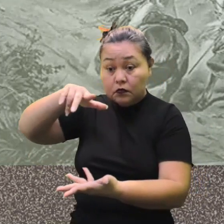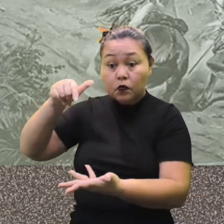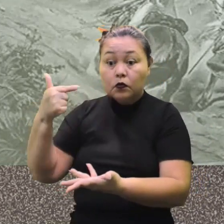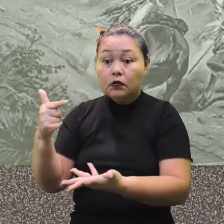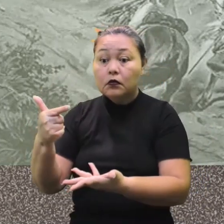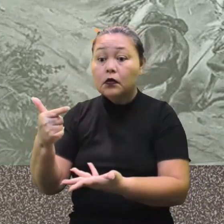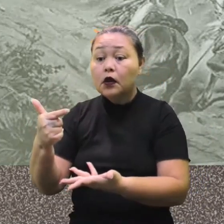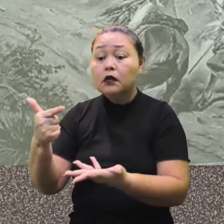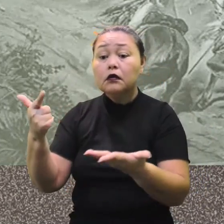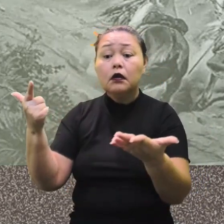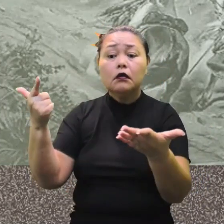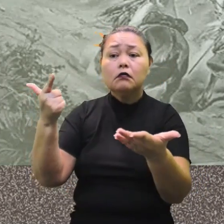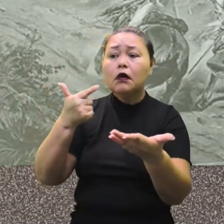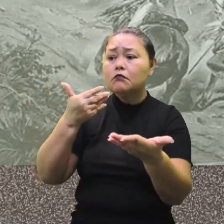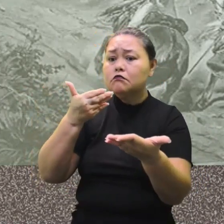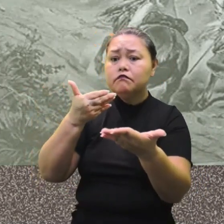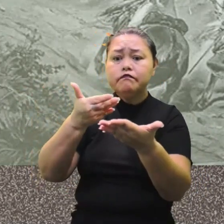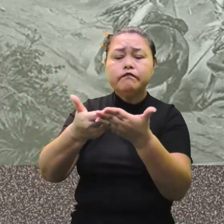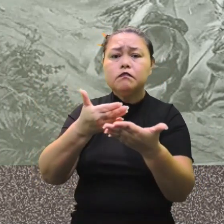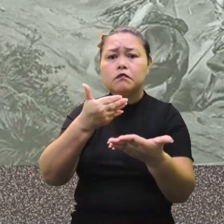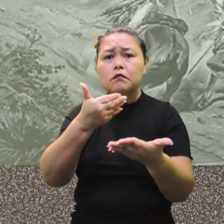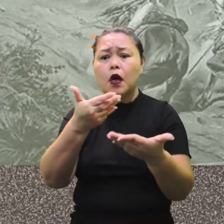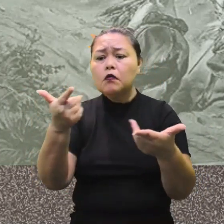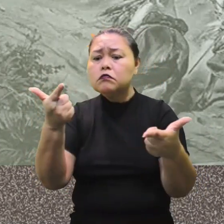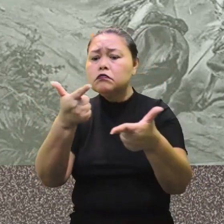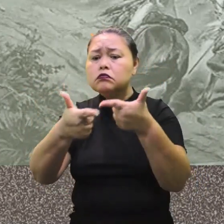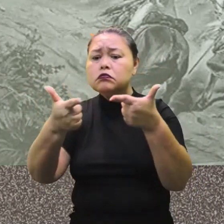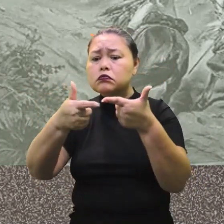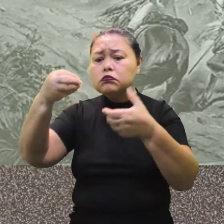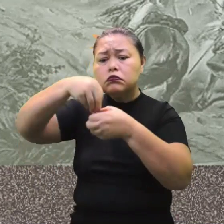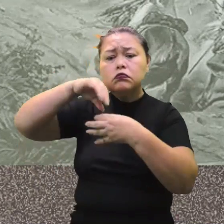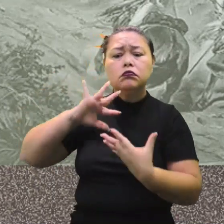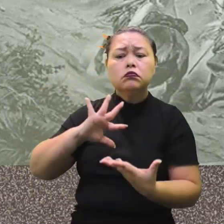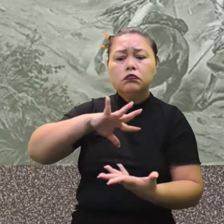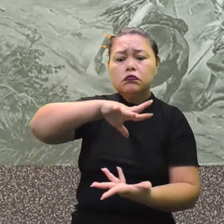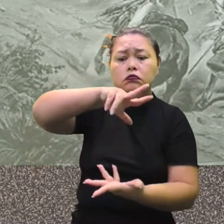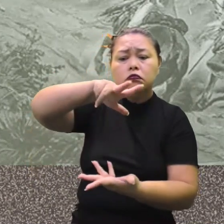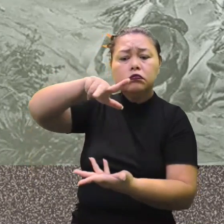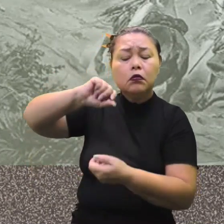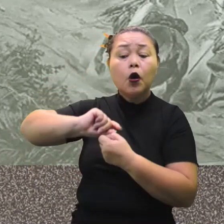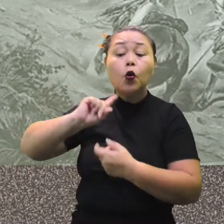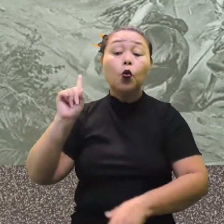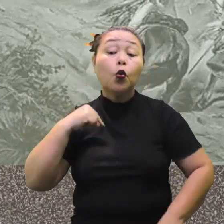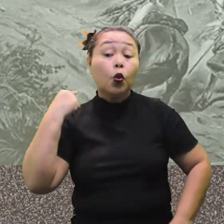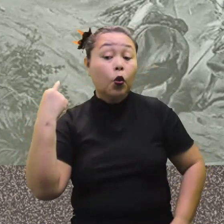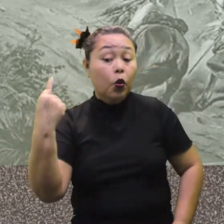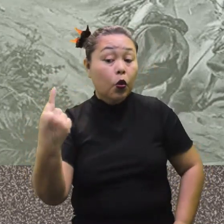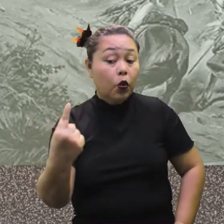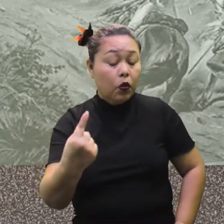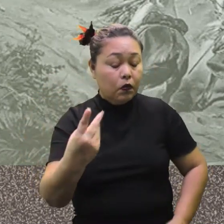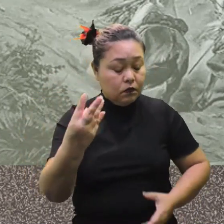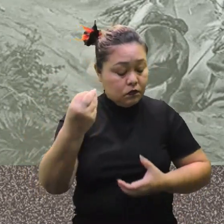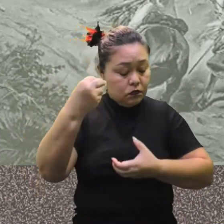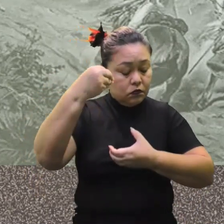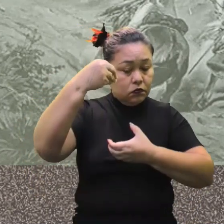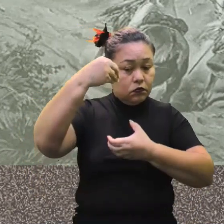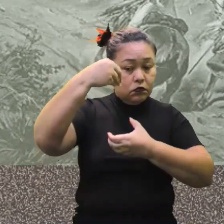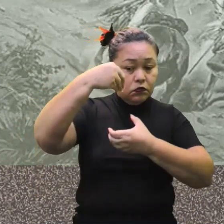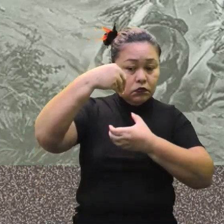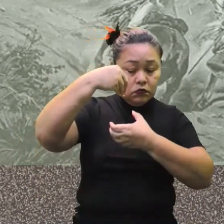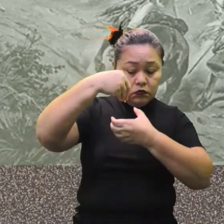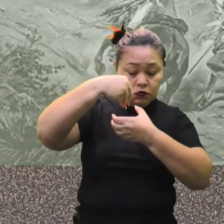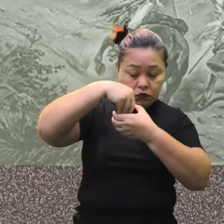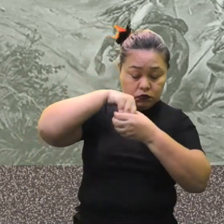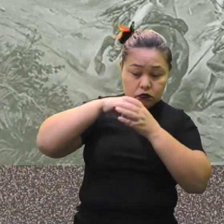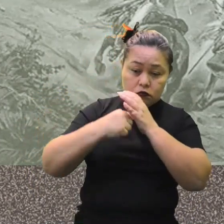sem causar tanto impacto nele. Como viver? Nós, por natureza, dentro do